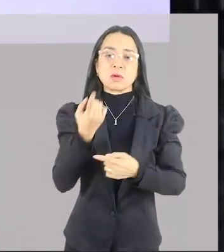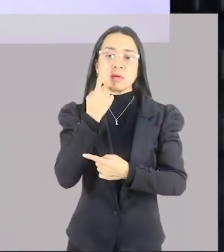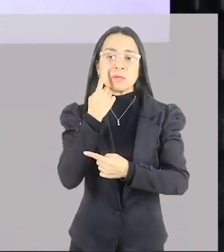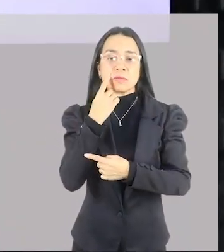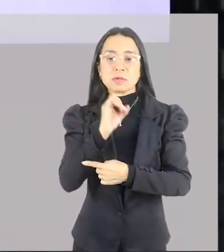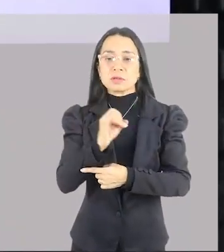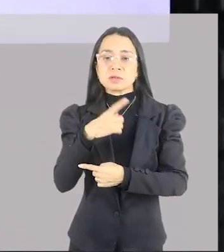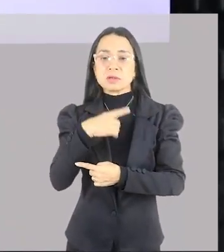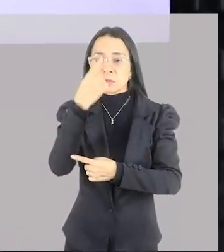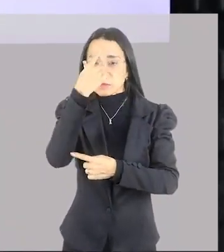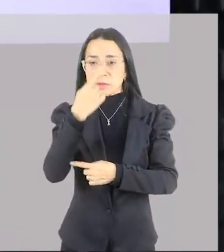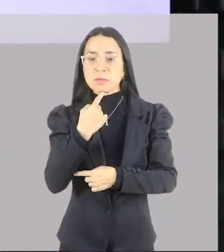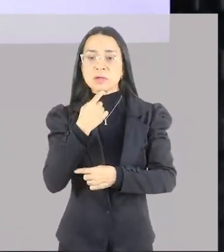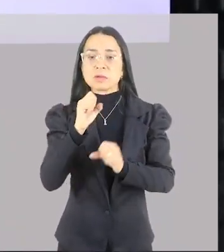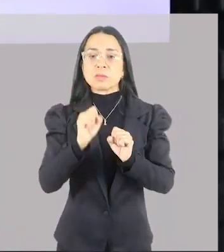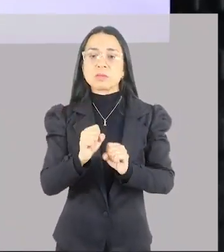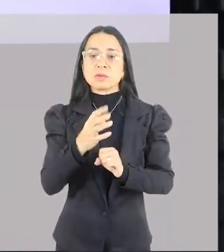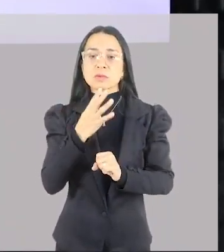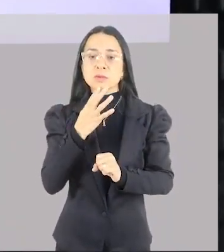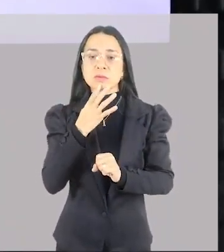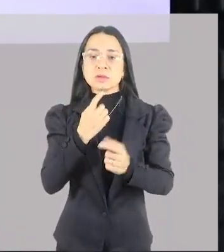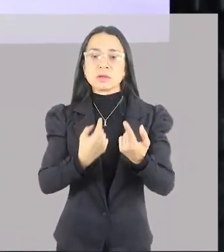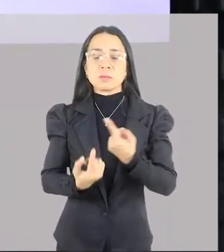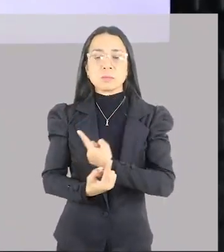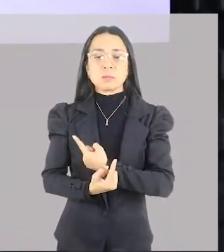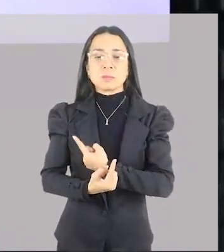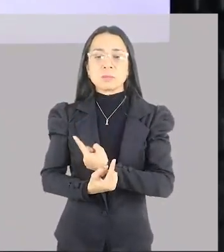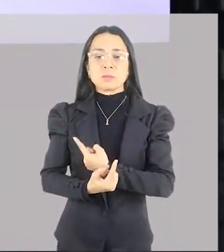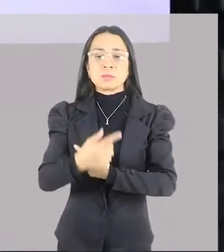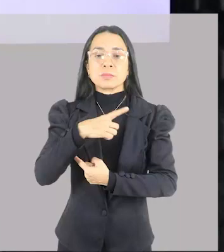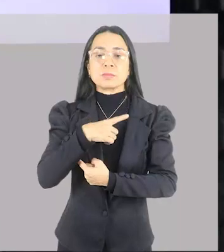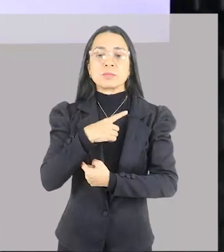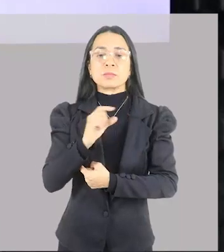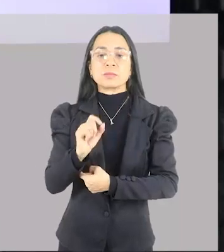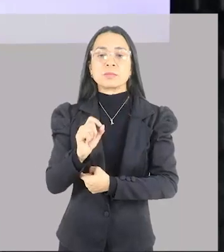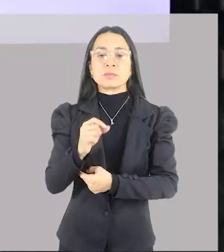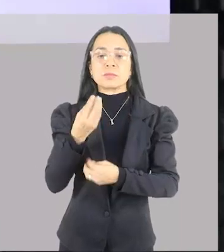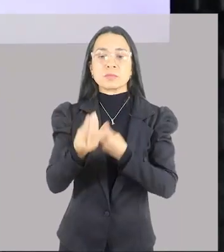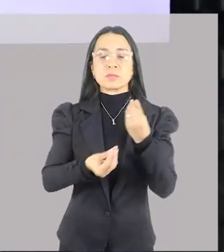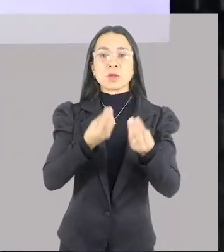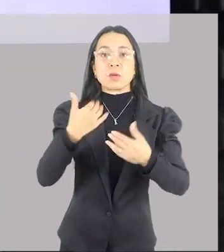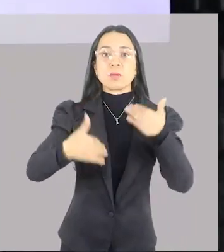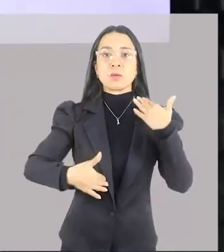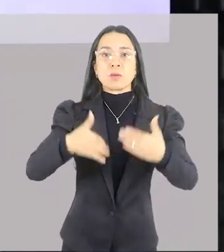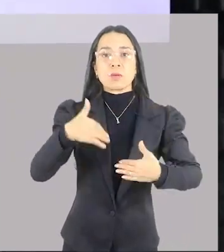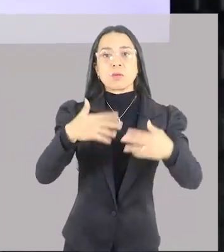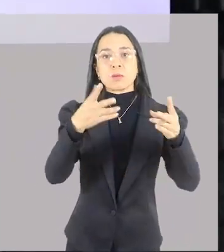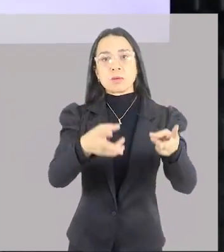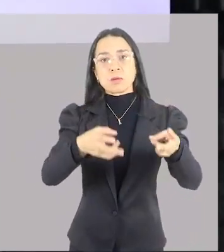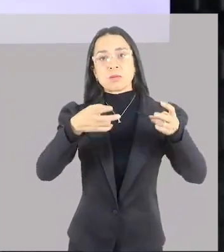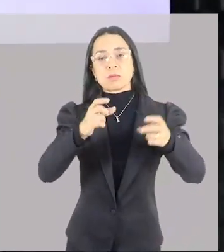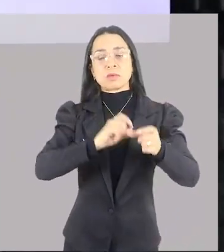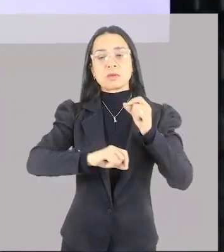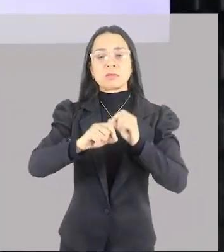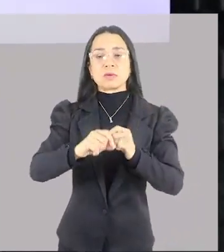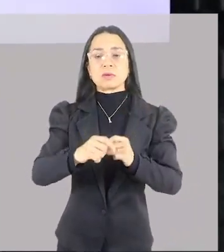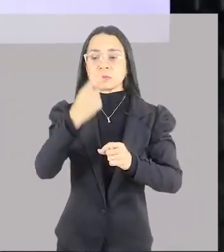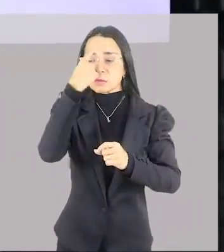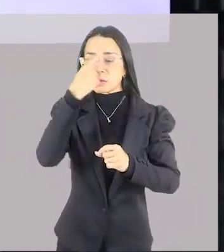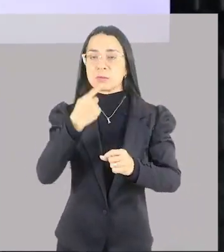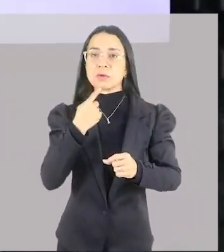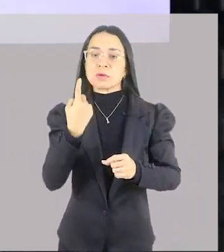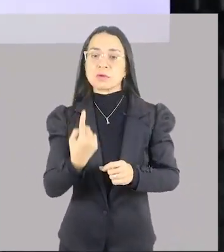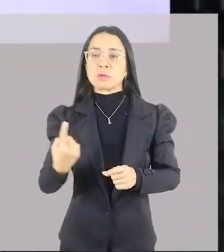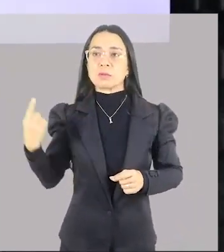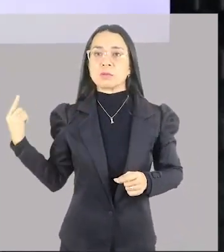imagem aqui que pudesse reconhecer. Está aqui, olha. Nós temos aqui, olha como o corpo é observado, certo? O corpo